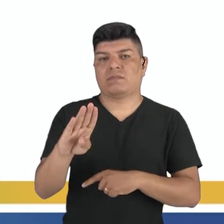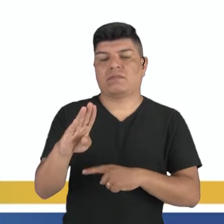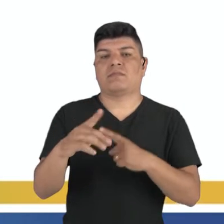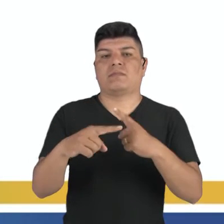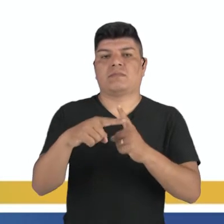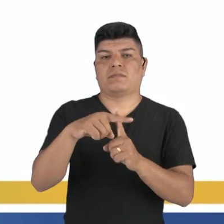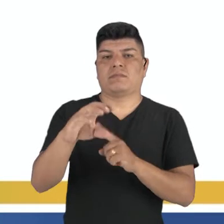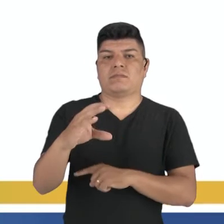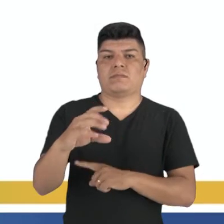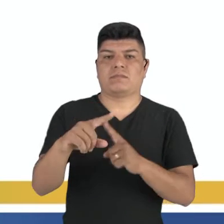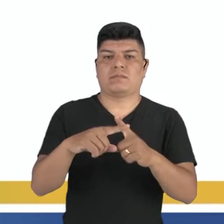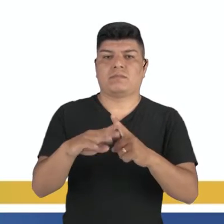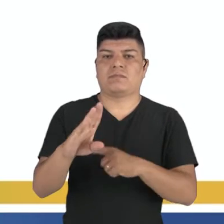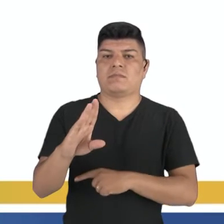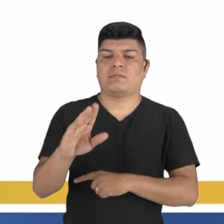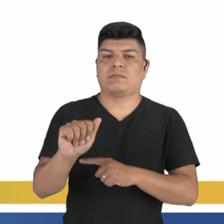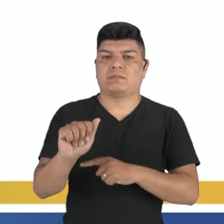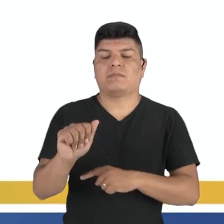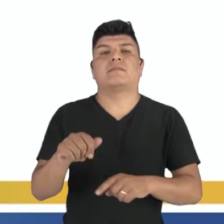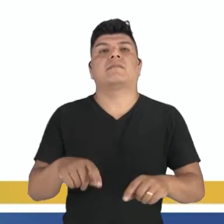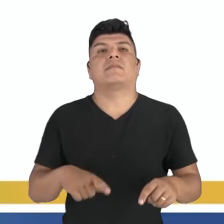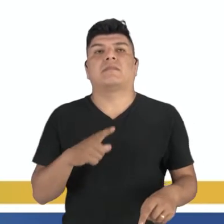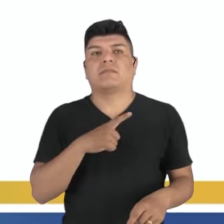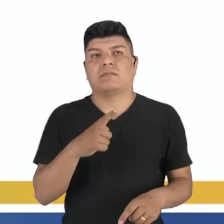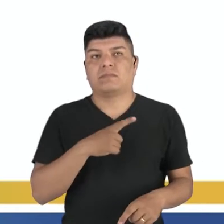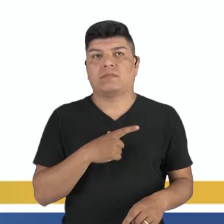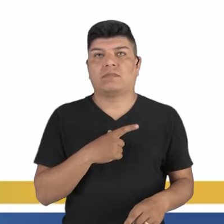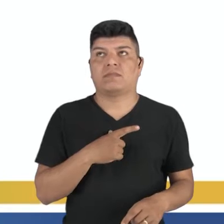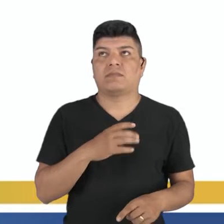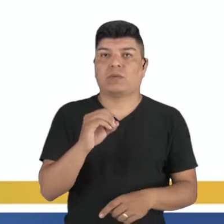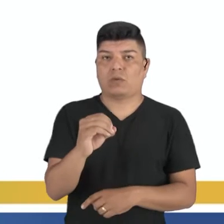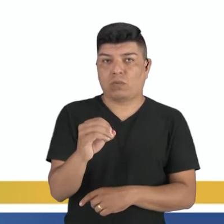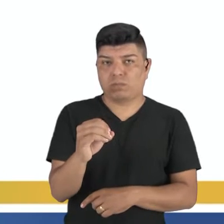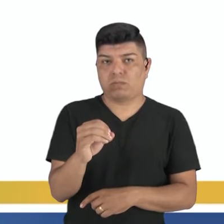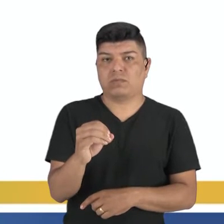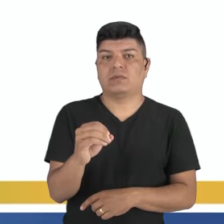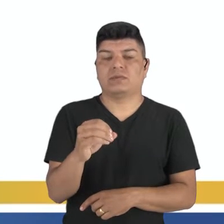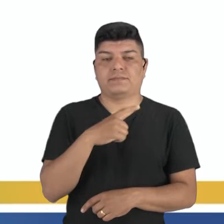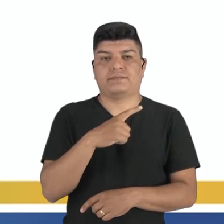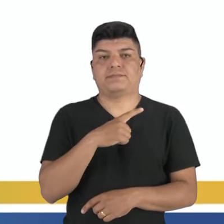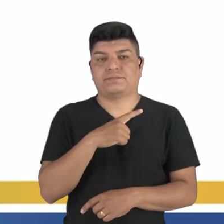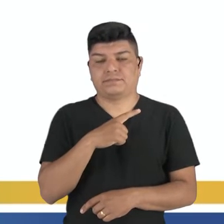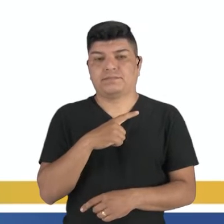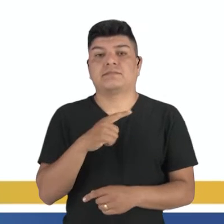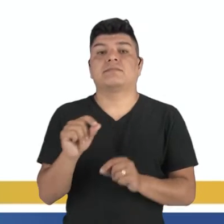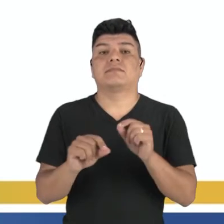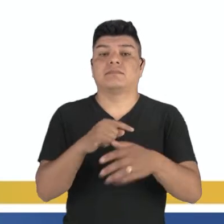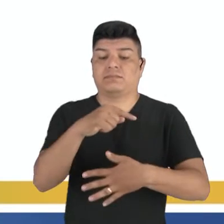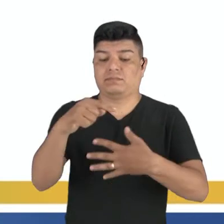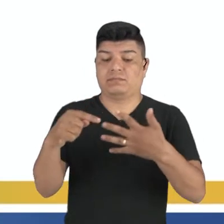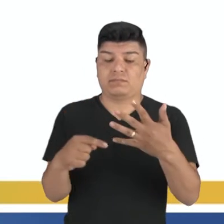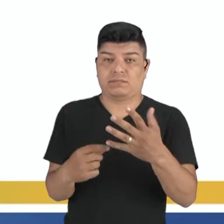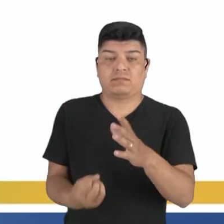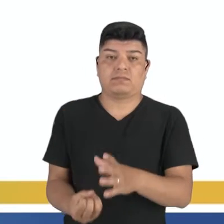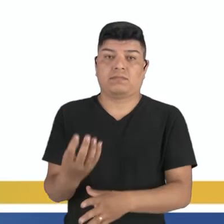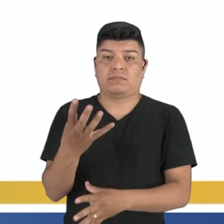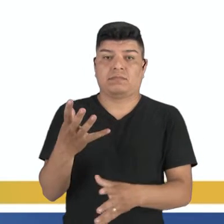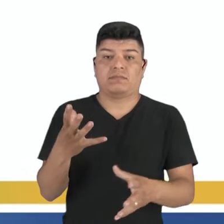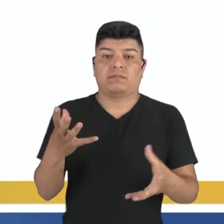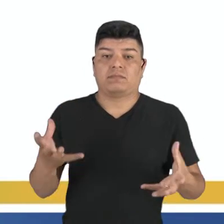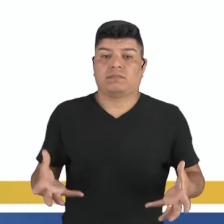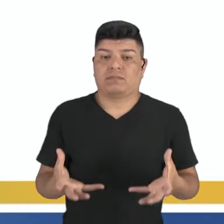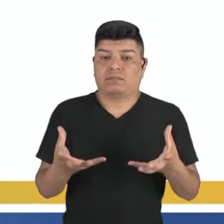A. Nós temos também a propriedade do elemento neutro, né? Essa operação, ela refere-se aos elementos que não geram